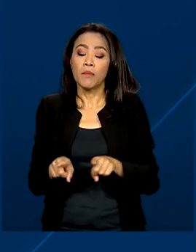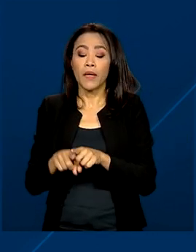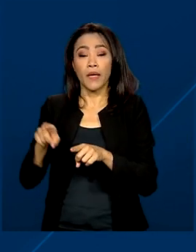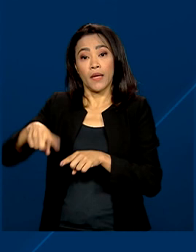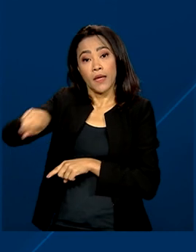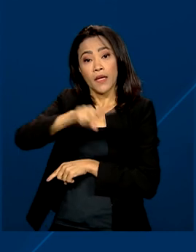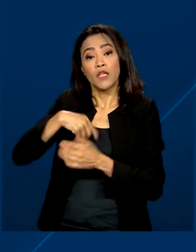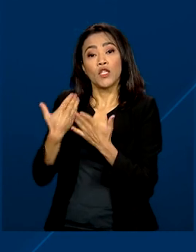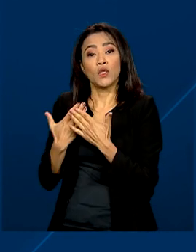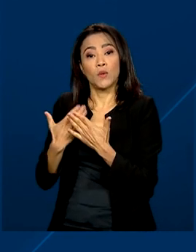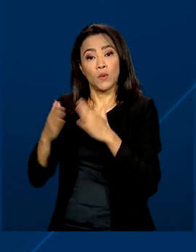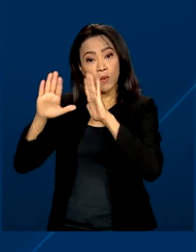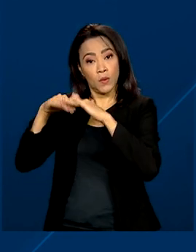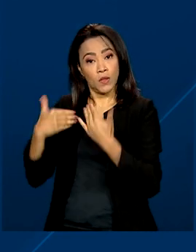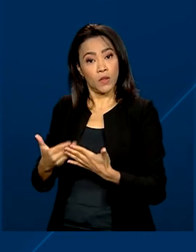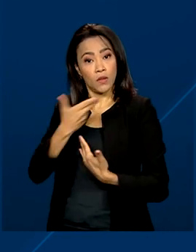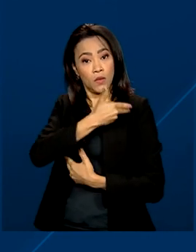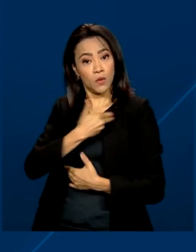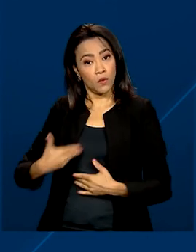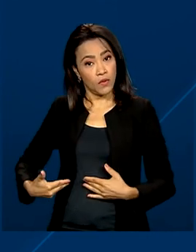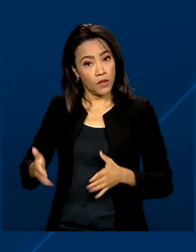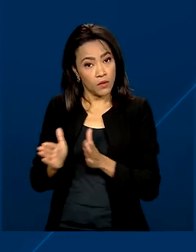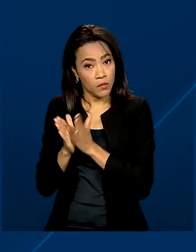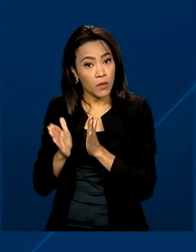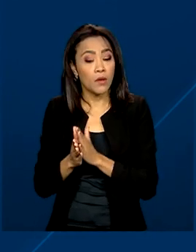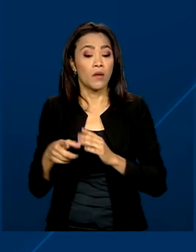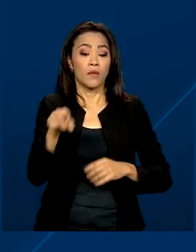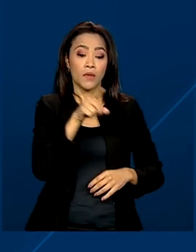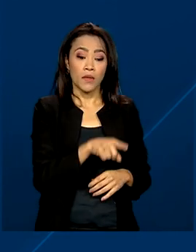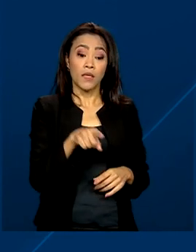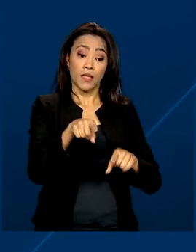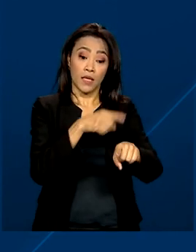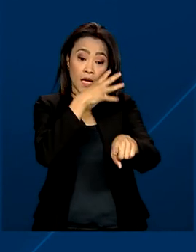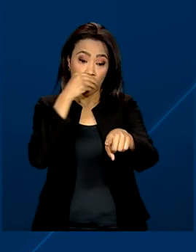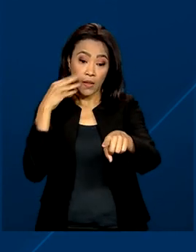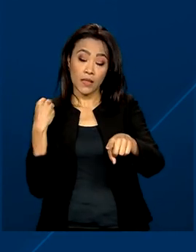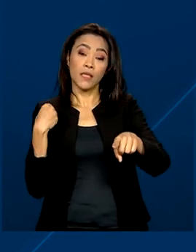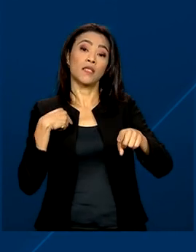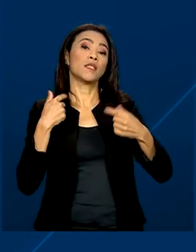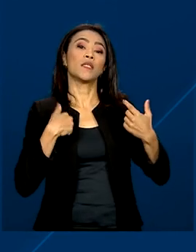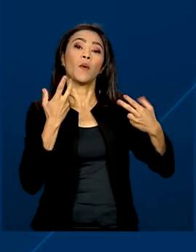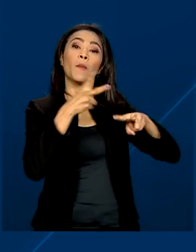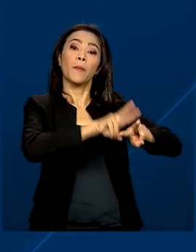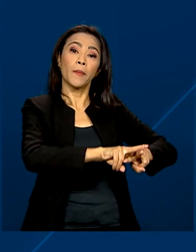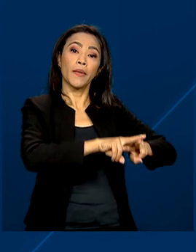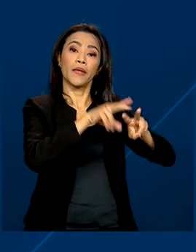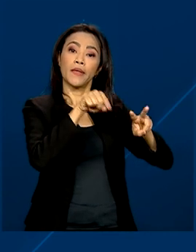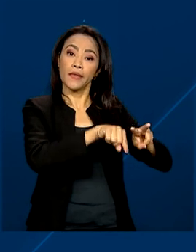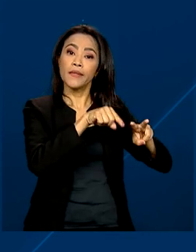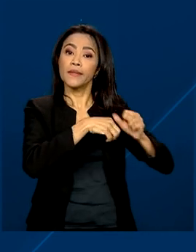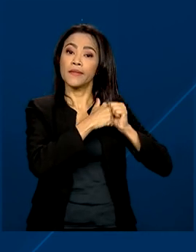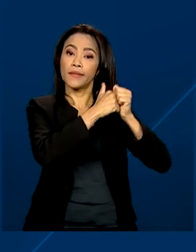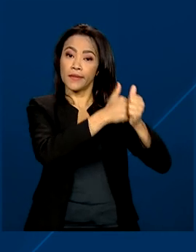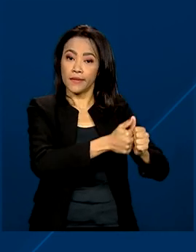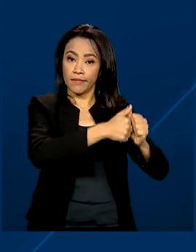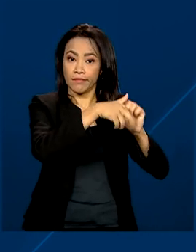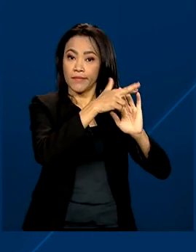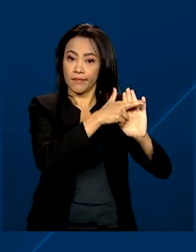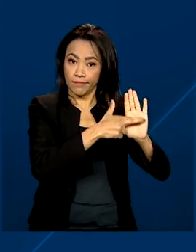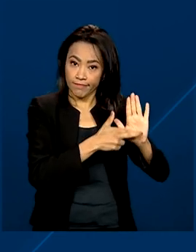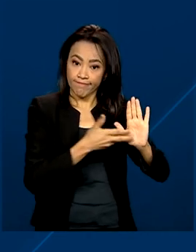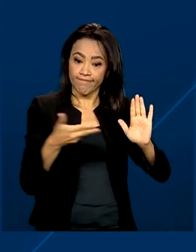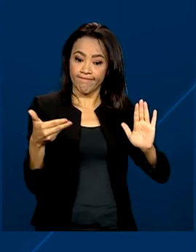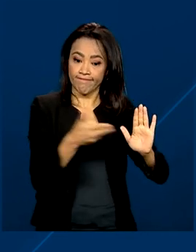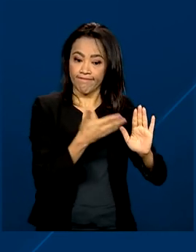da Educação Básica da rede pública e adolescentes internadas em unidades de cumprimento de medidas